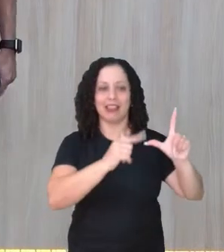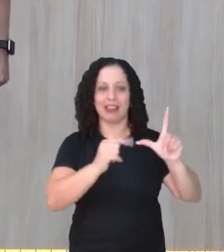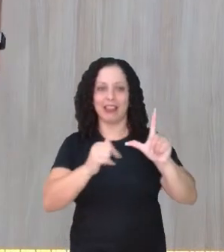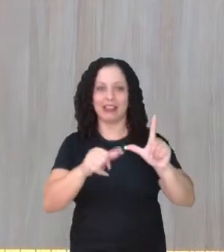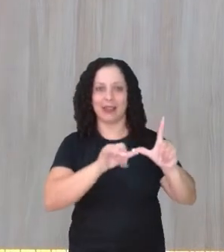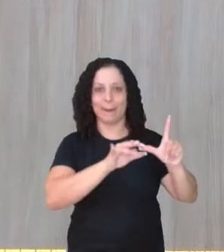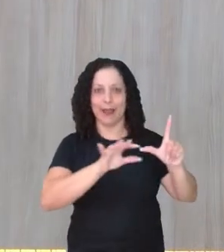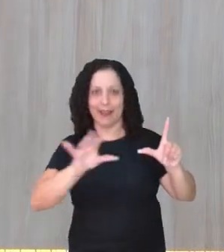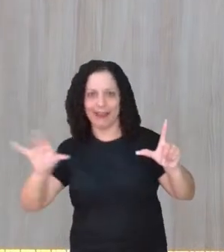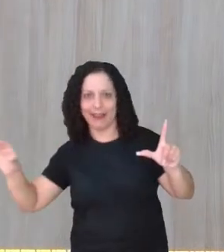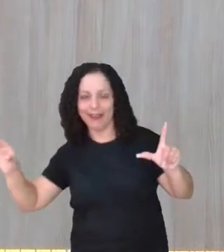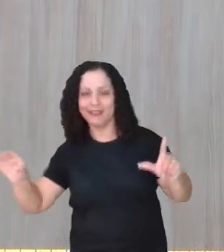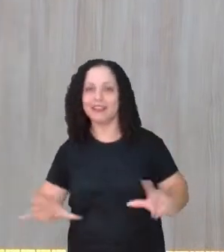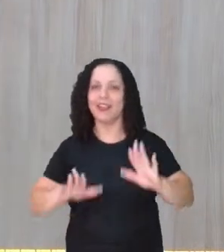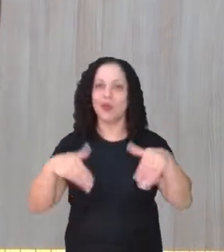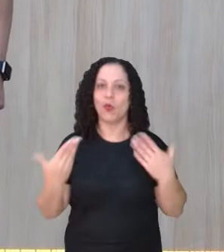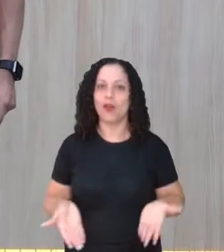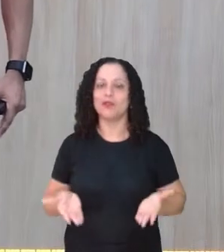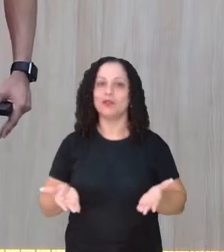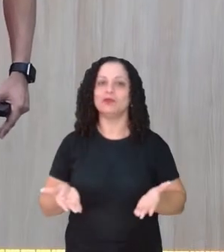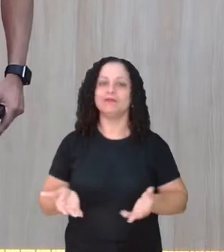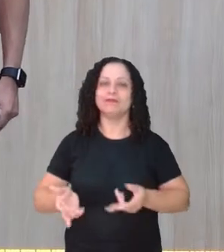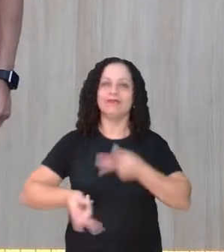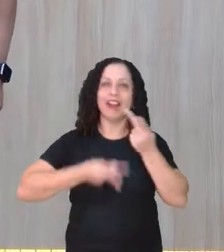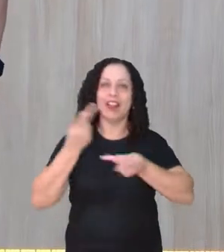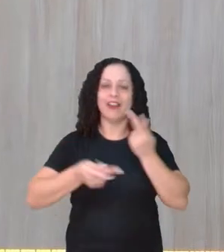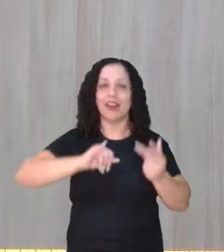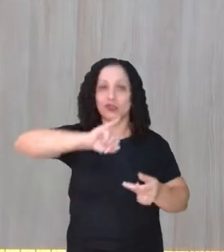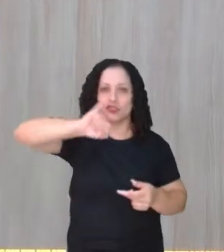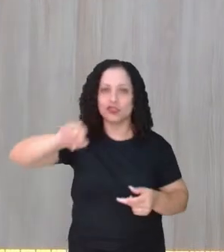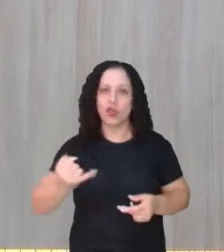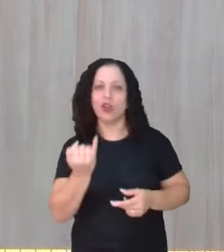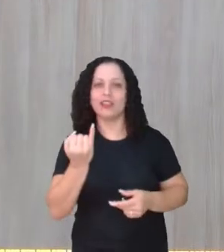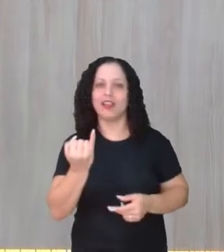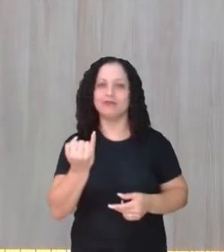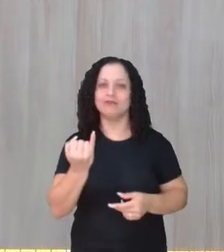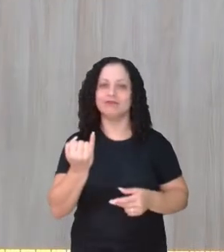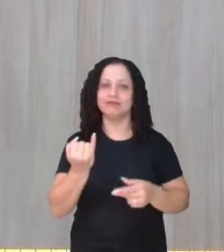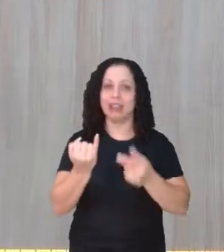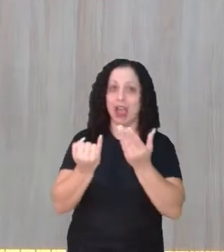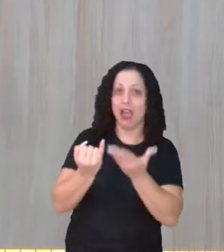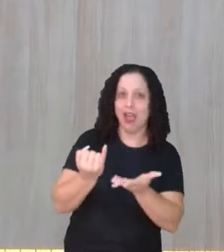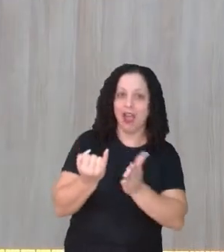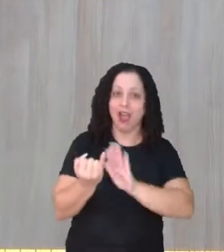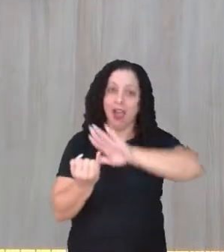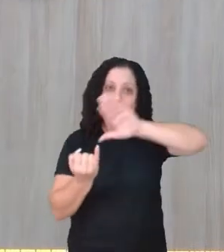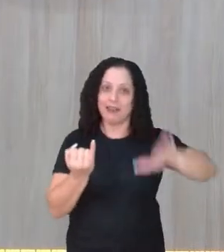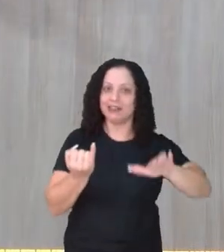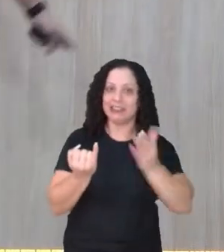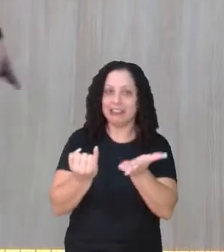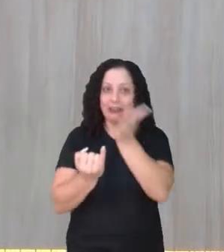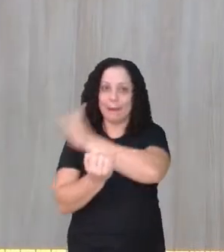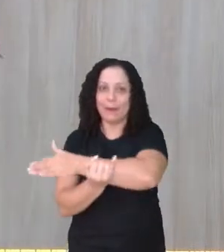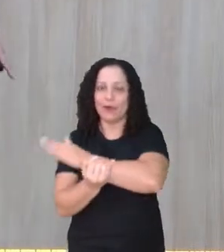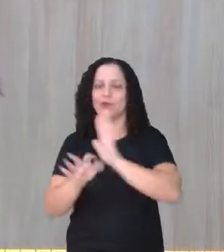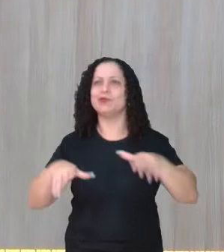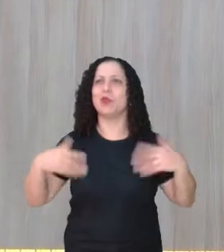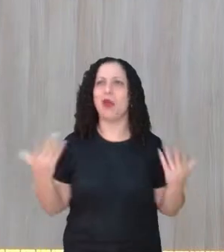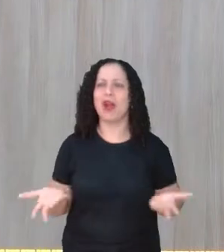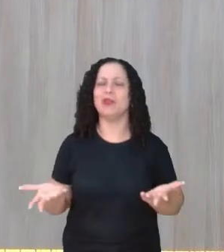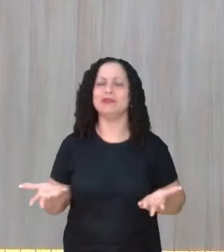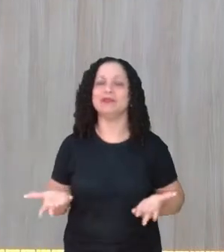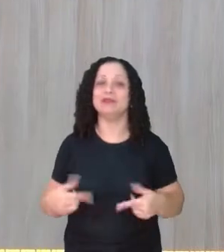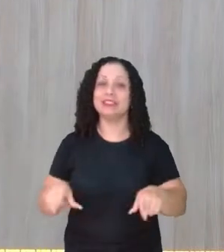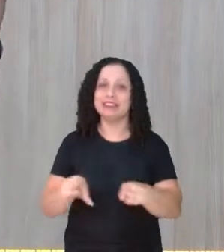dizia assim, o J é depois de que letra, pronto. Aí eu tinha que ir para o A. Quando era o